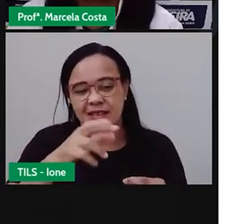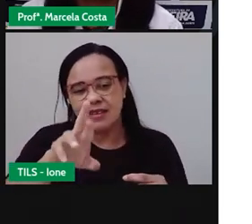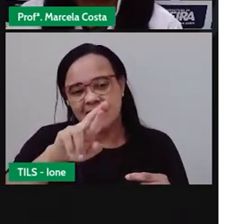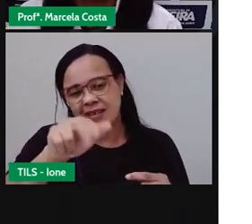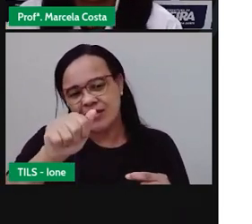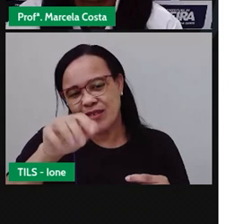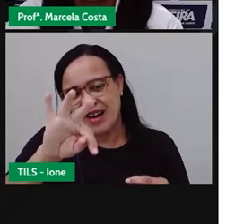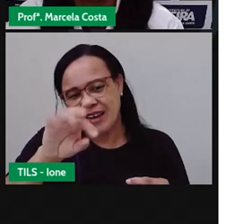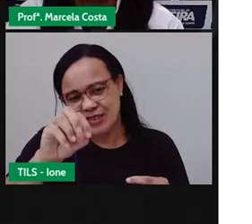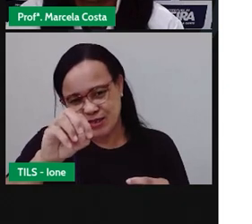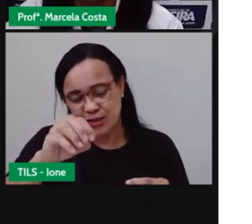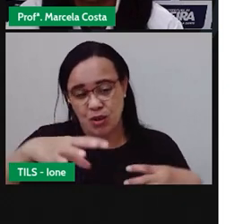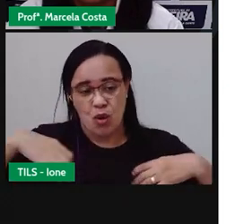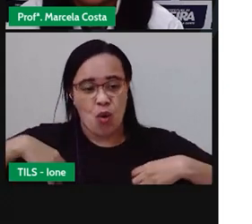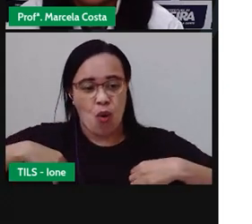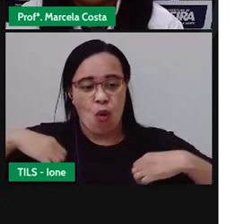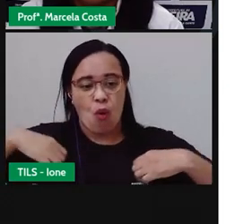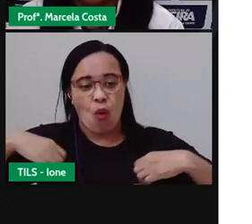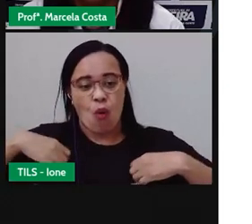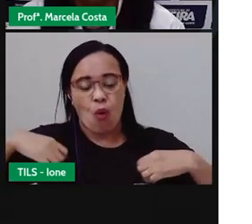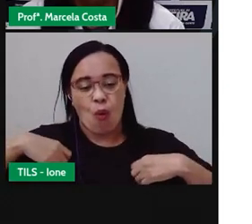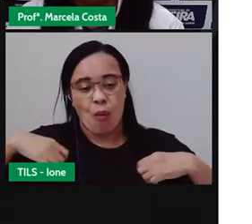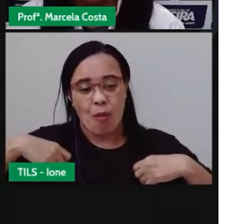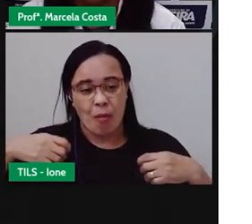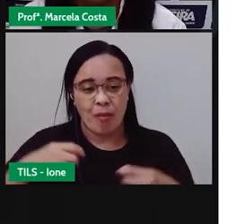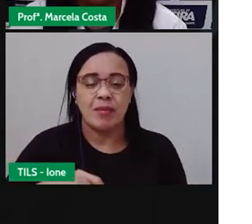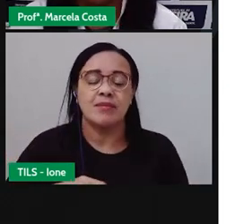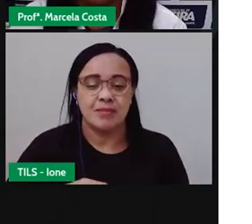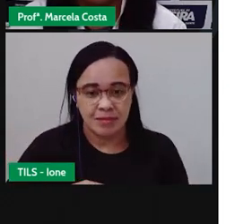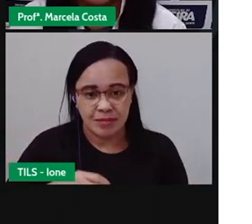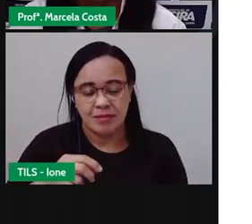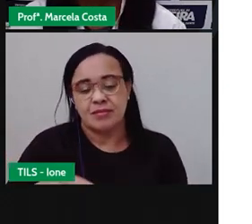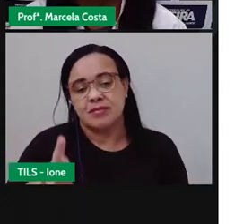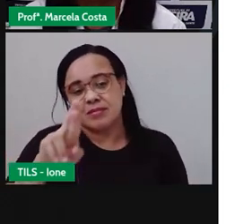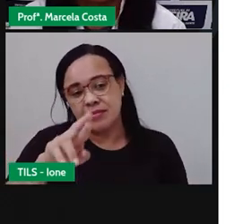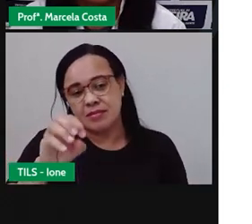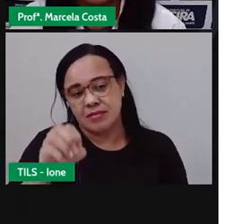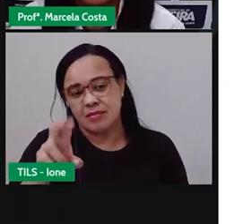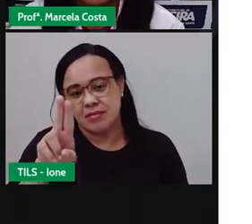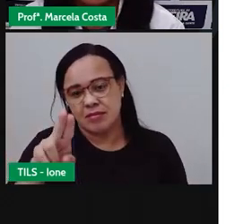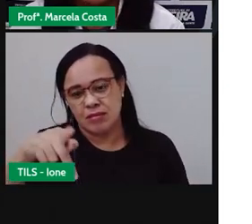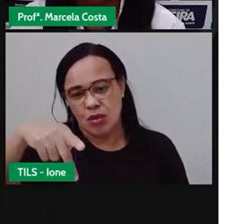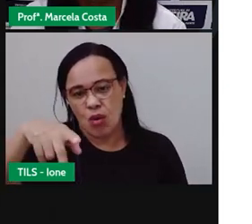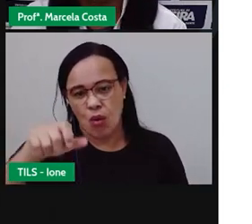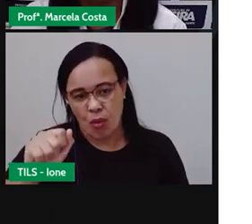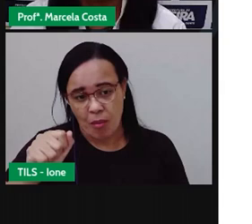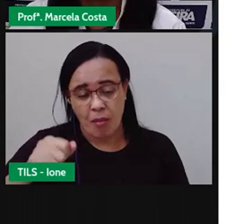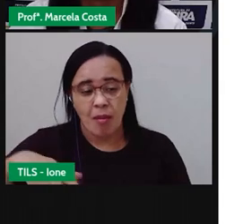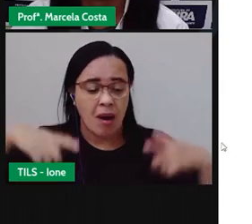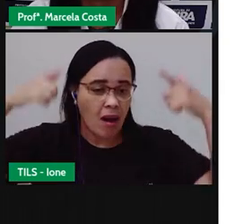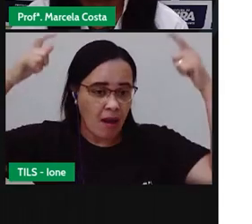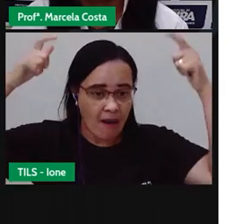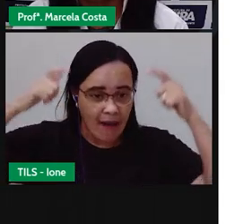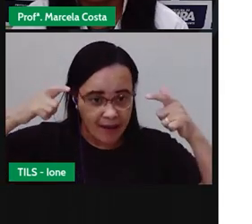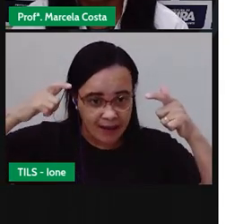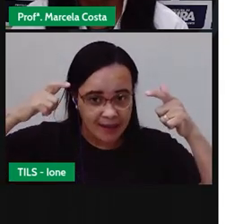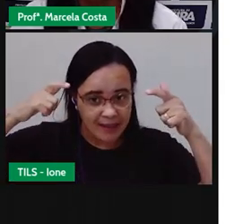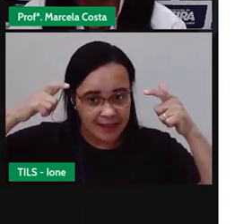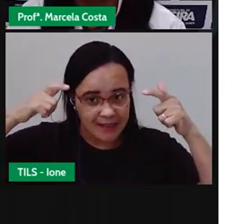roupa e roeu a roupa do rei